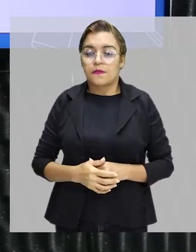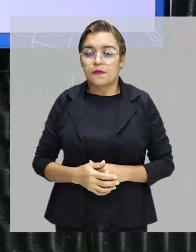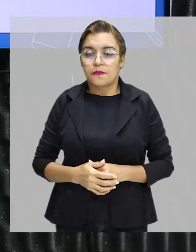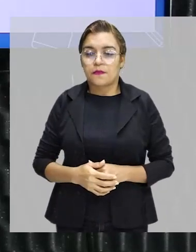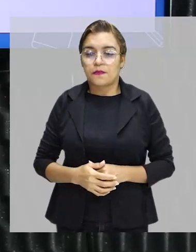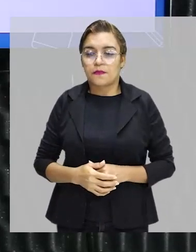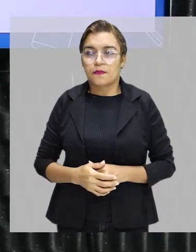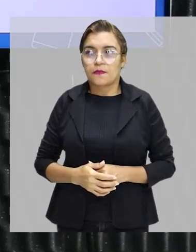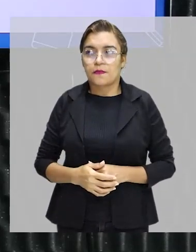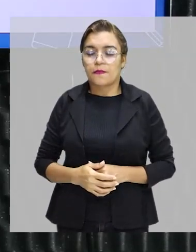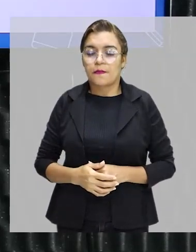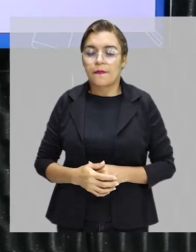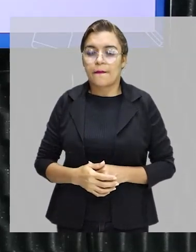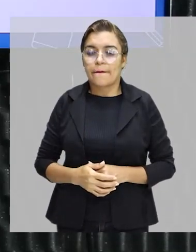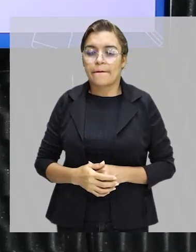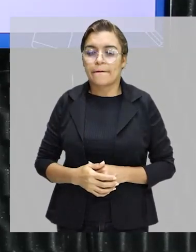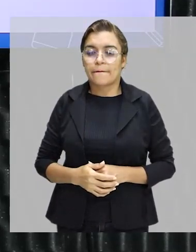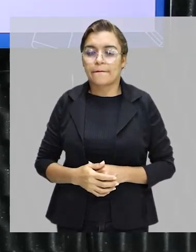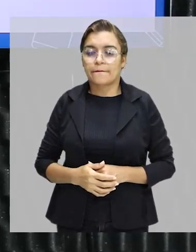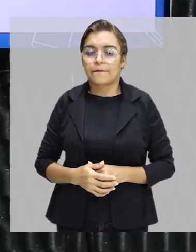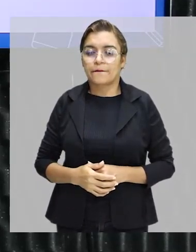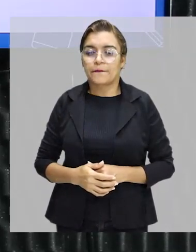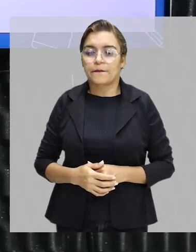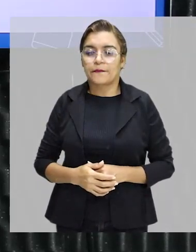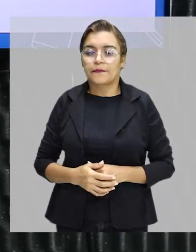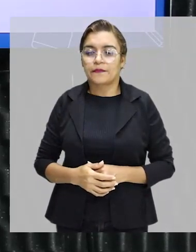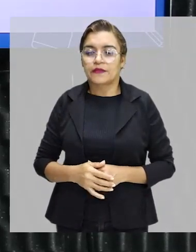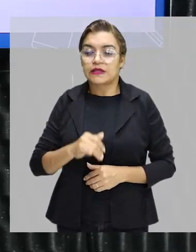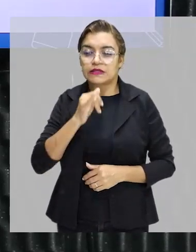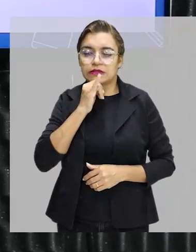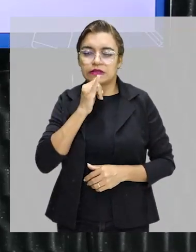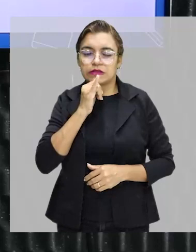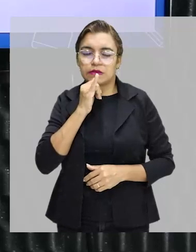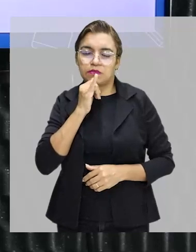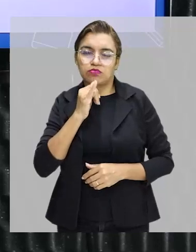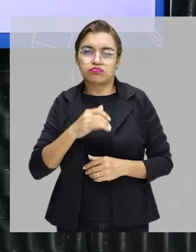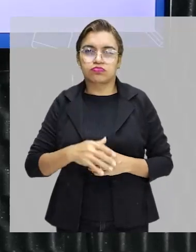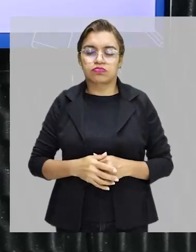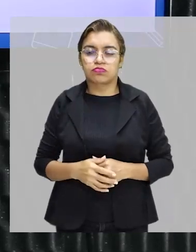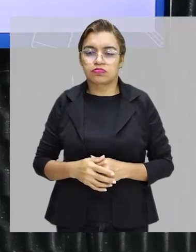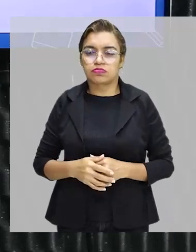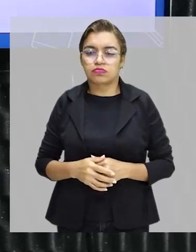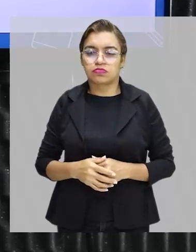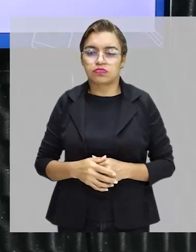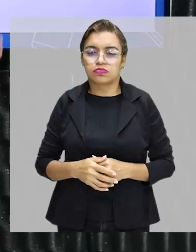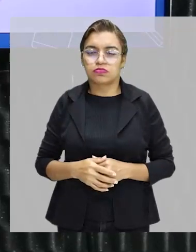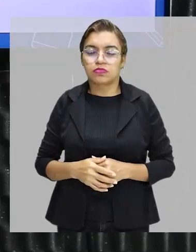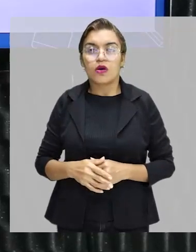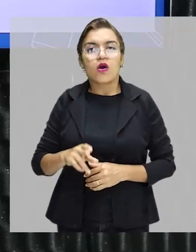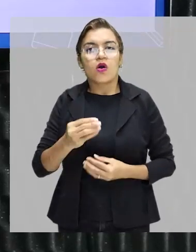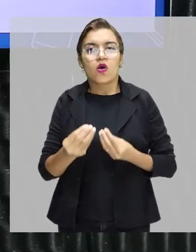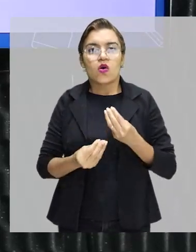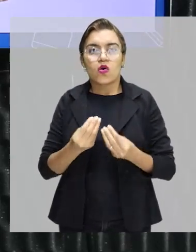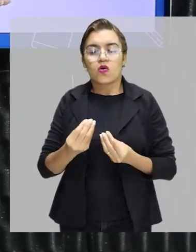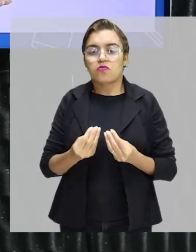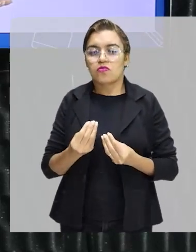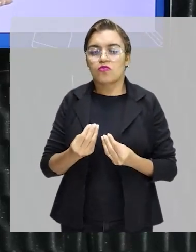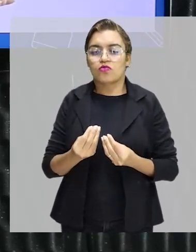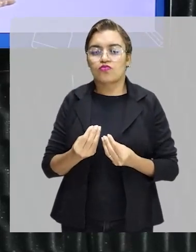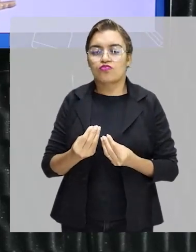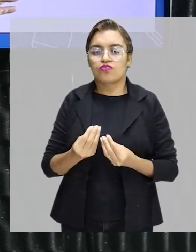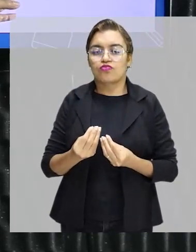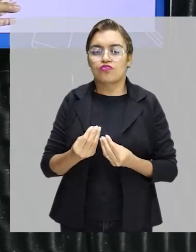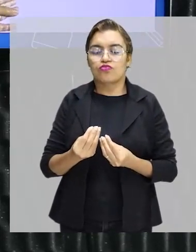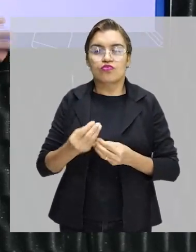adicionado, certo? Claro que você não precisa, né? Você não precisaria fazer todo